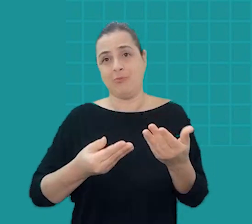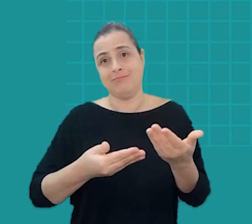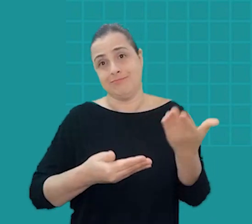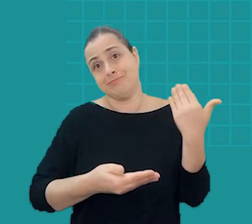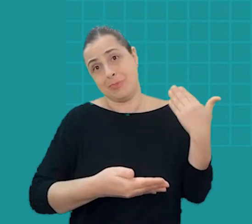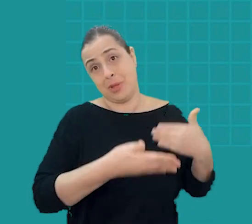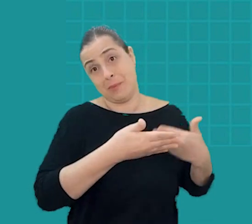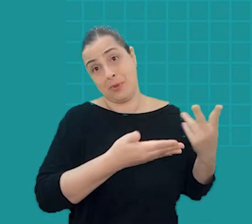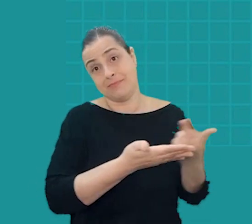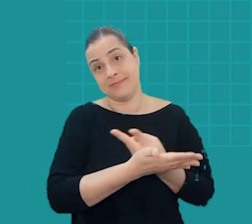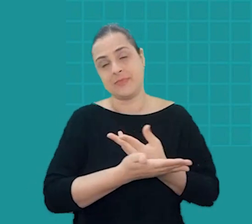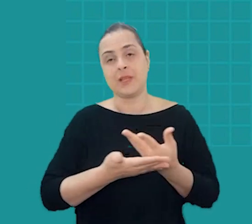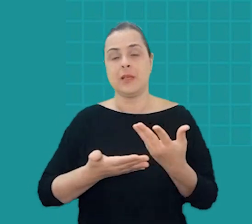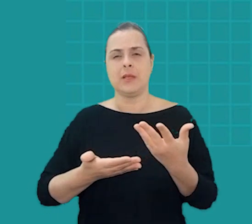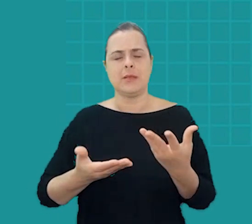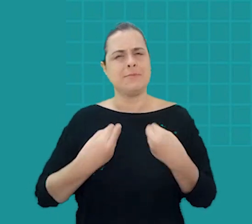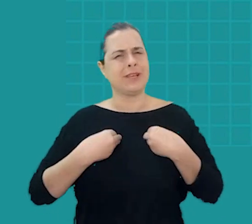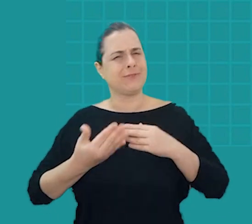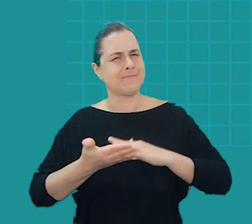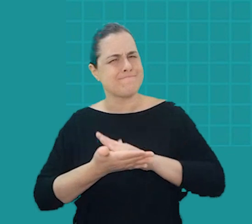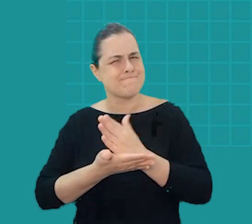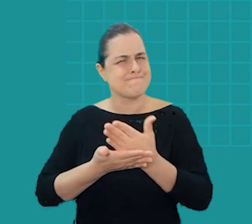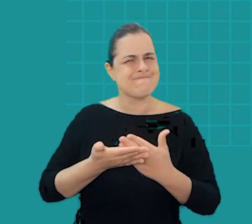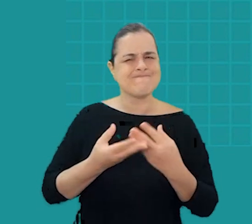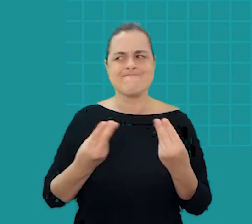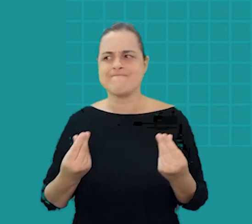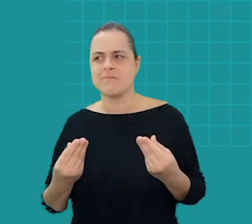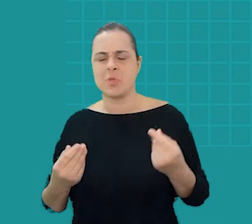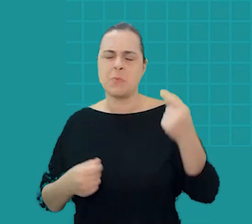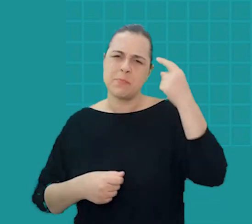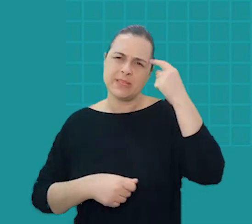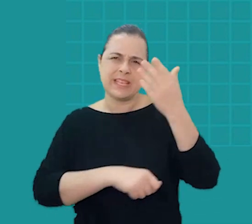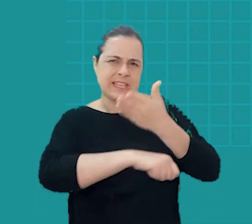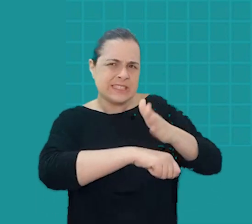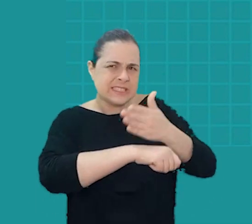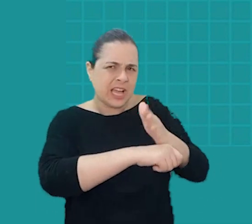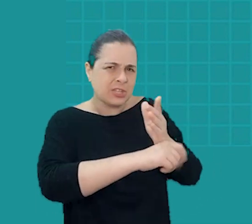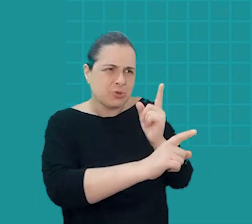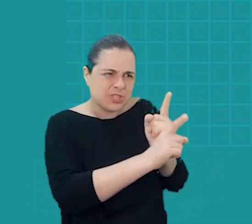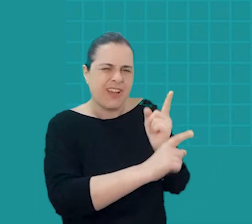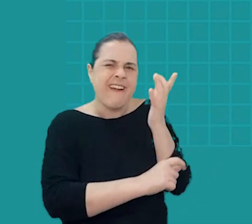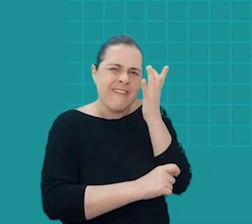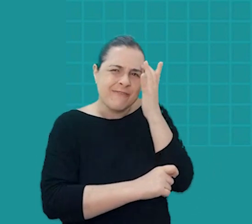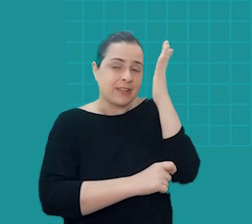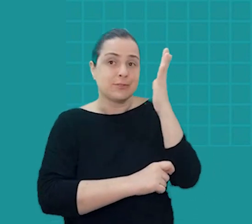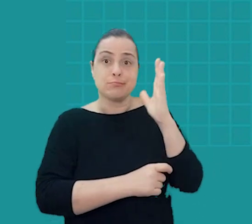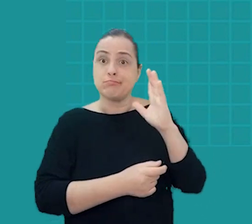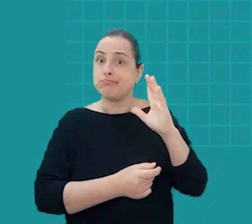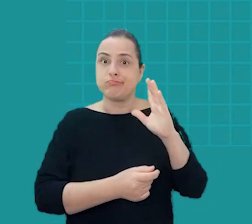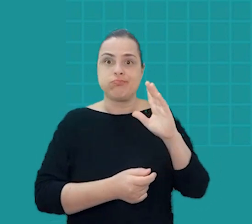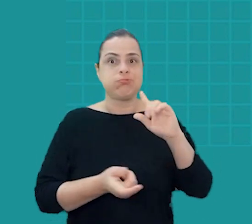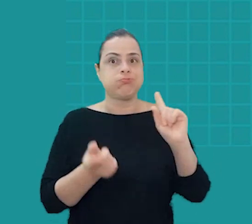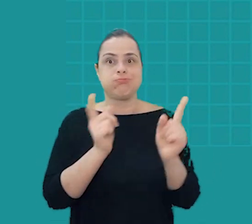na maioria das coisas, super difícil de achar pessoas de diversidade ou pessoas com deficiência frequentando